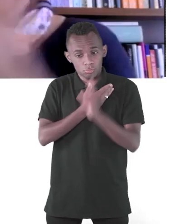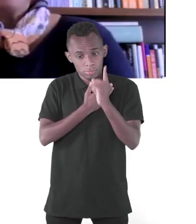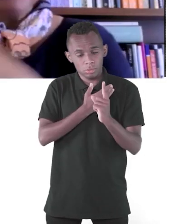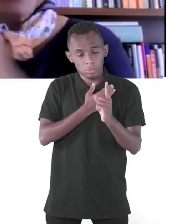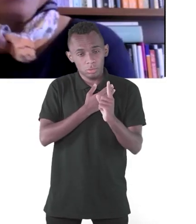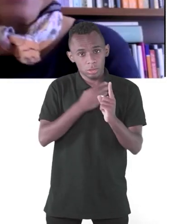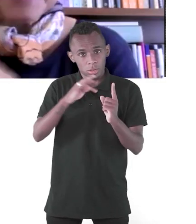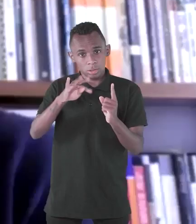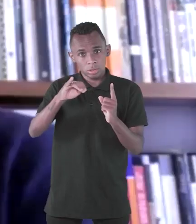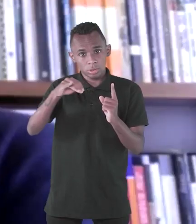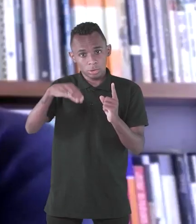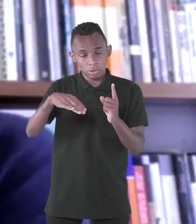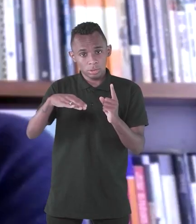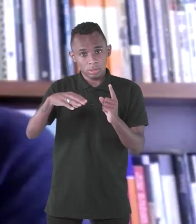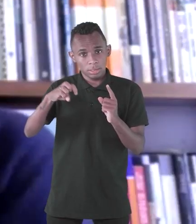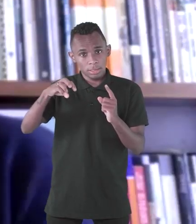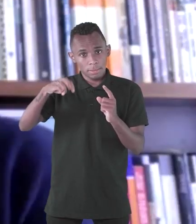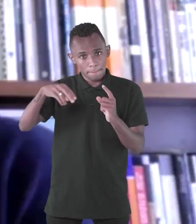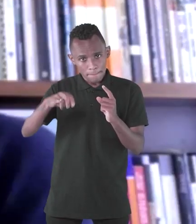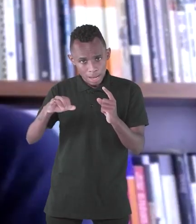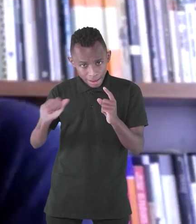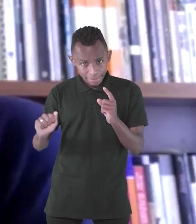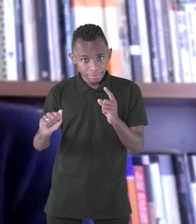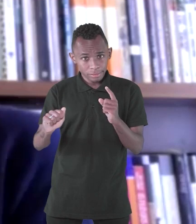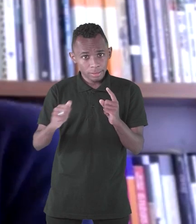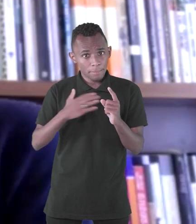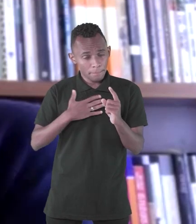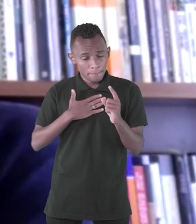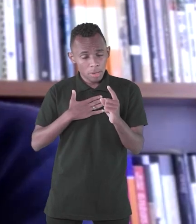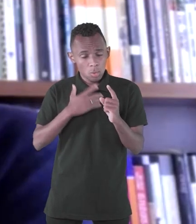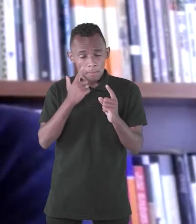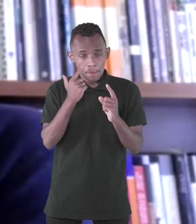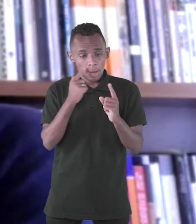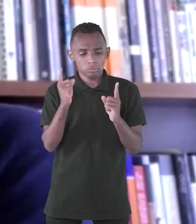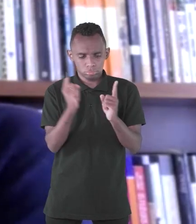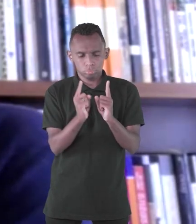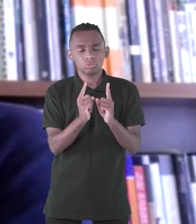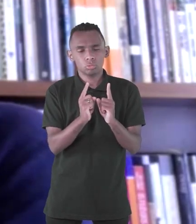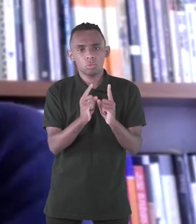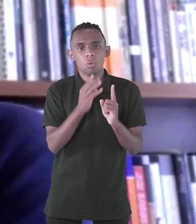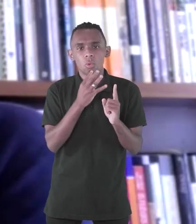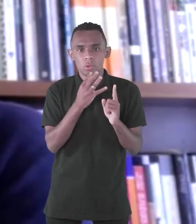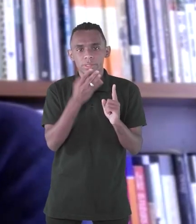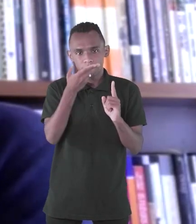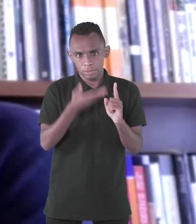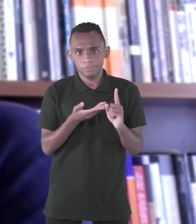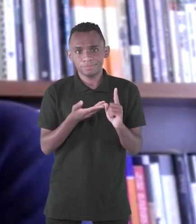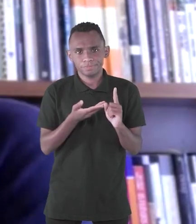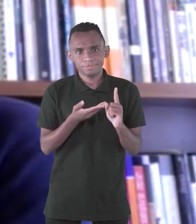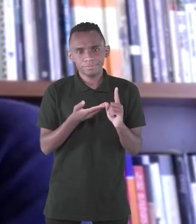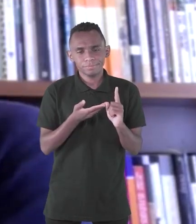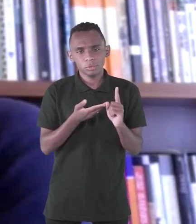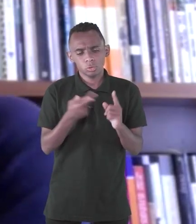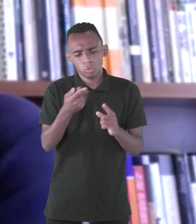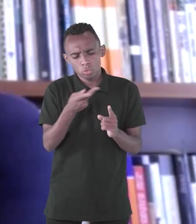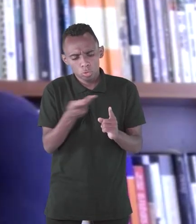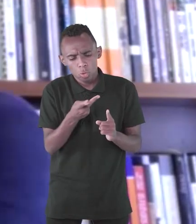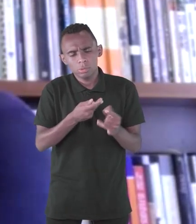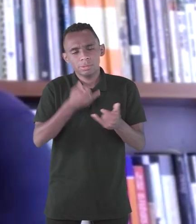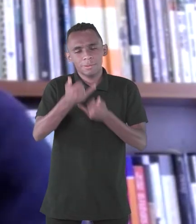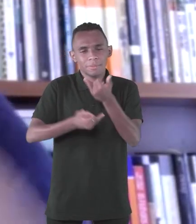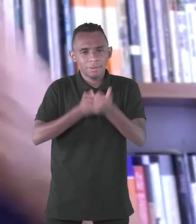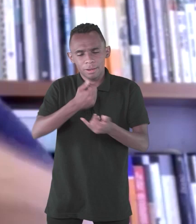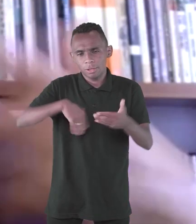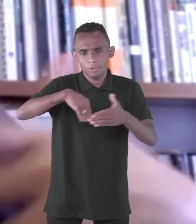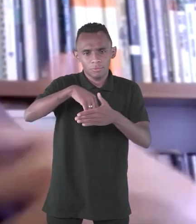criança, jogava bola ali com ele e tal, aquela história da marmita que ele levava para o campinho, largava ali, ia